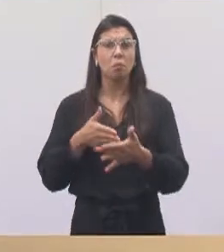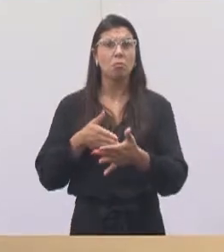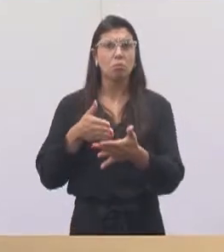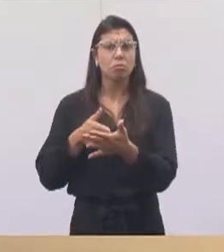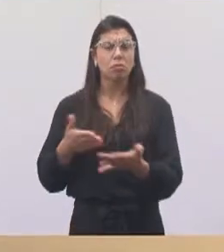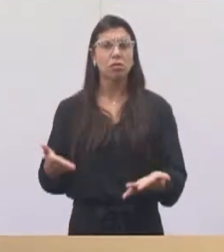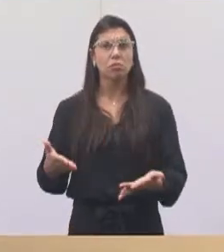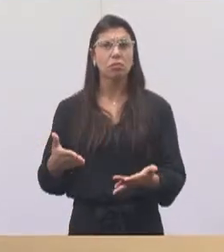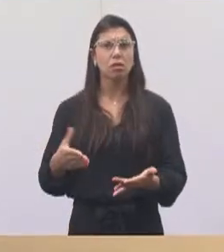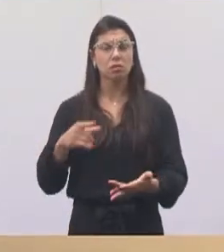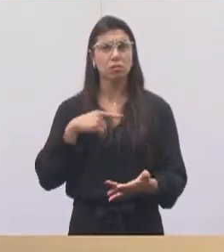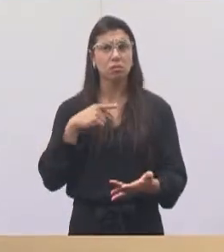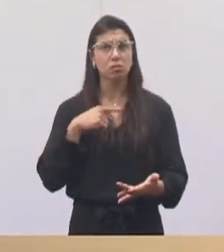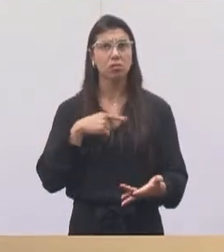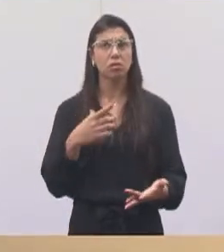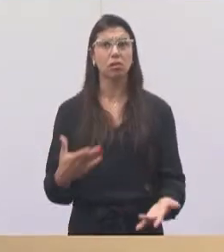comissão,